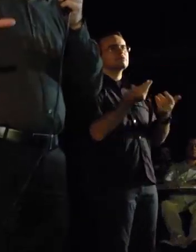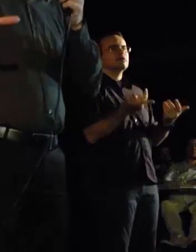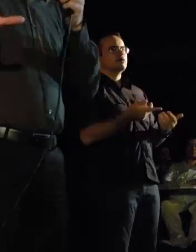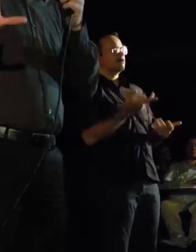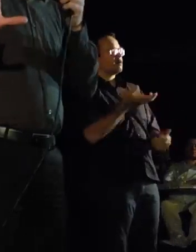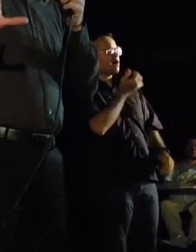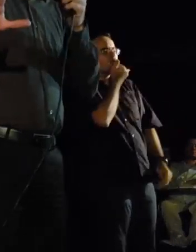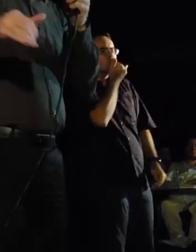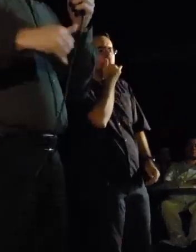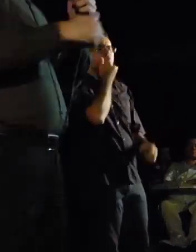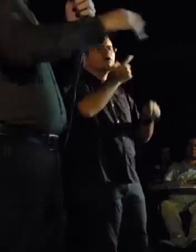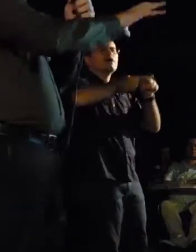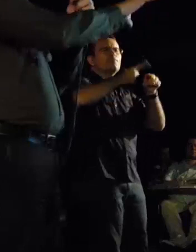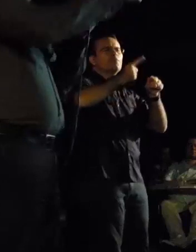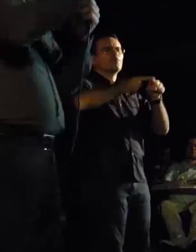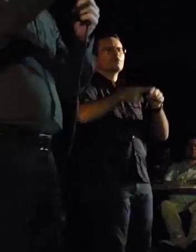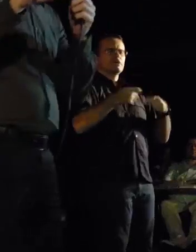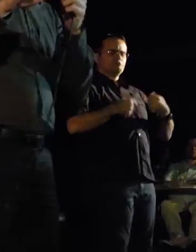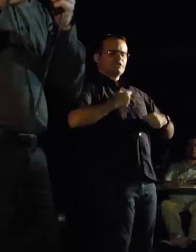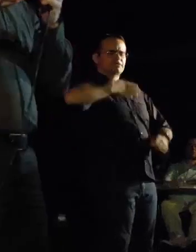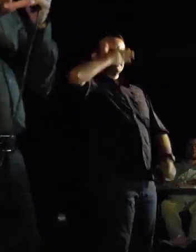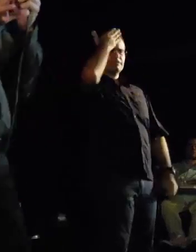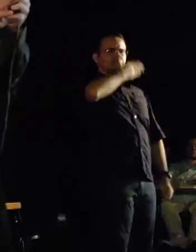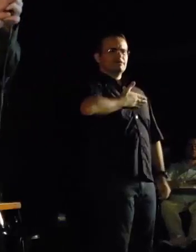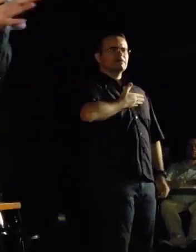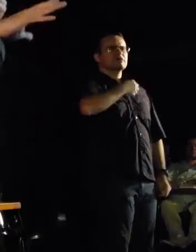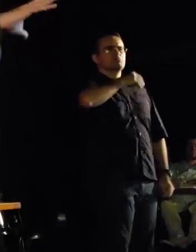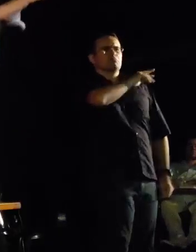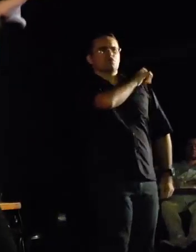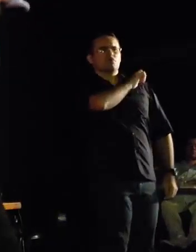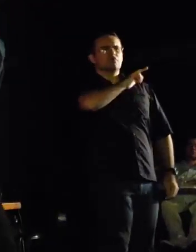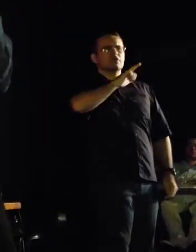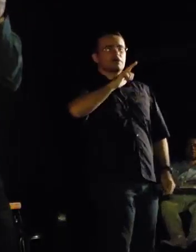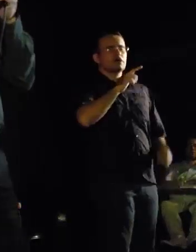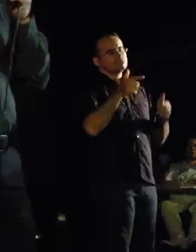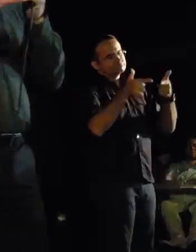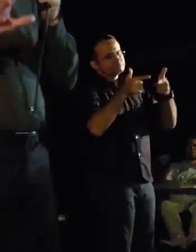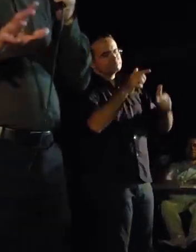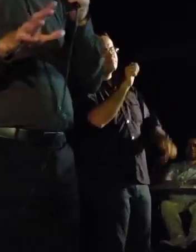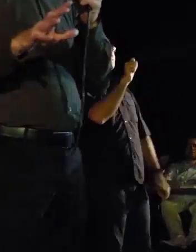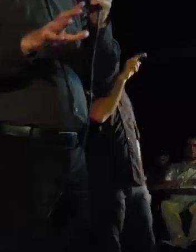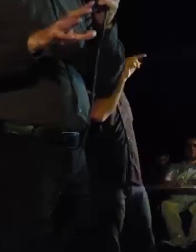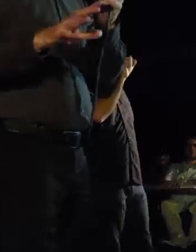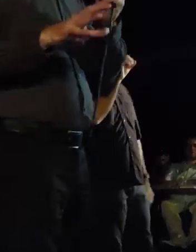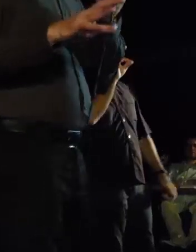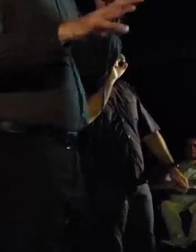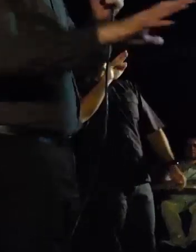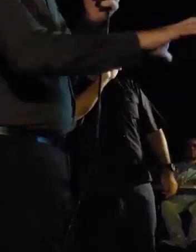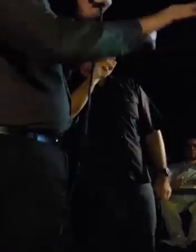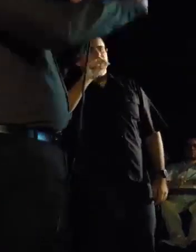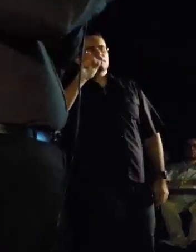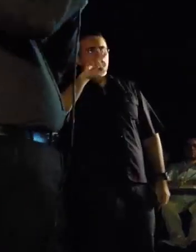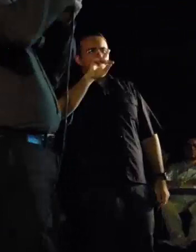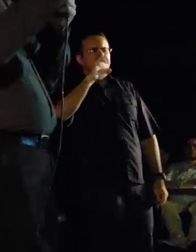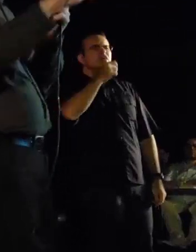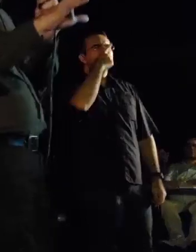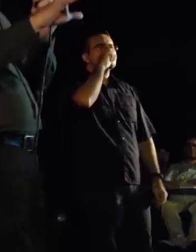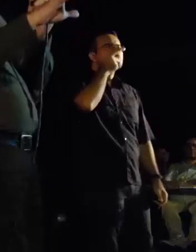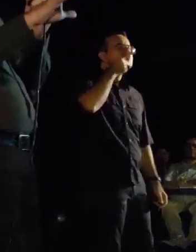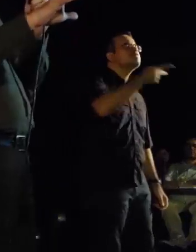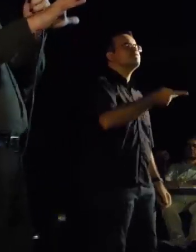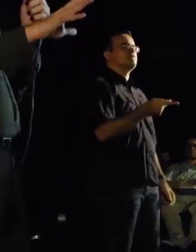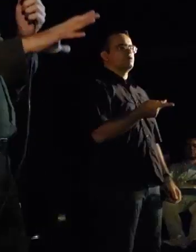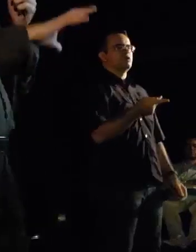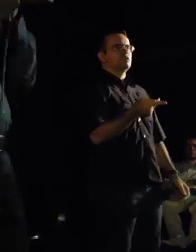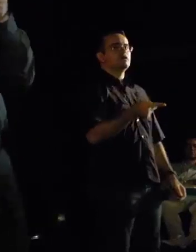moral, né? Austeridade. E é muito interessante quem fala em austeridade. São os menos